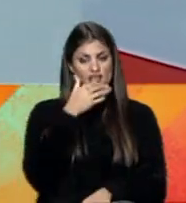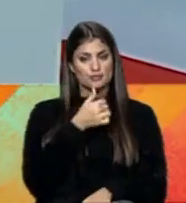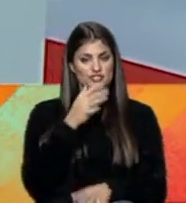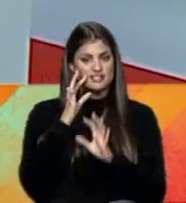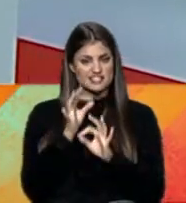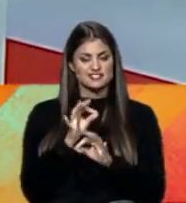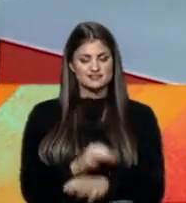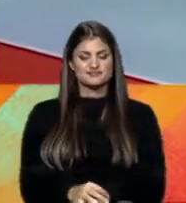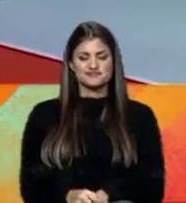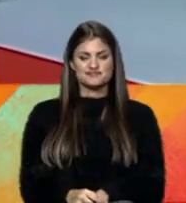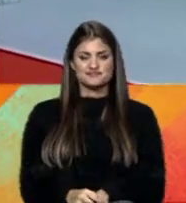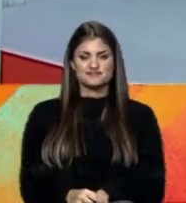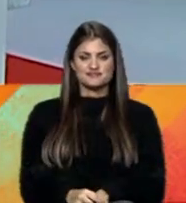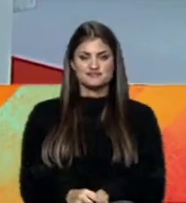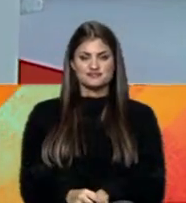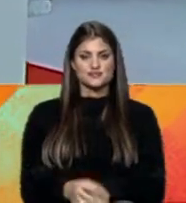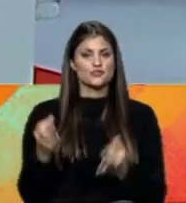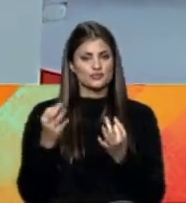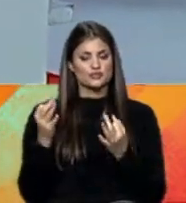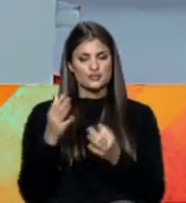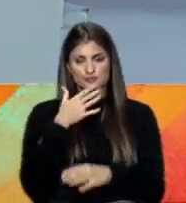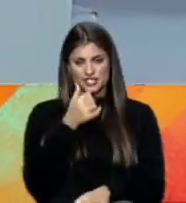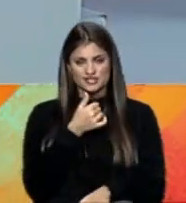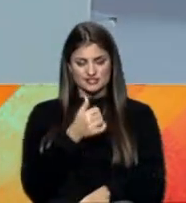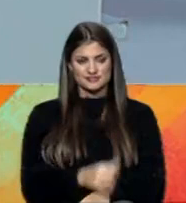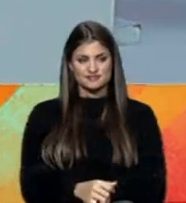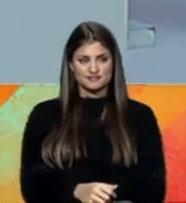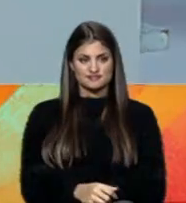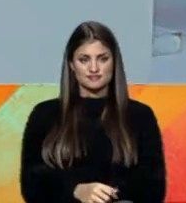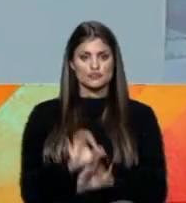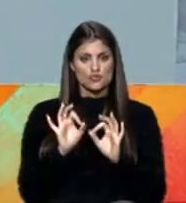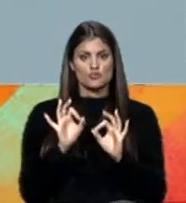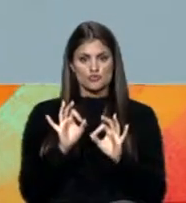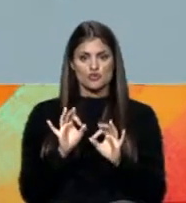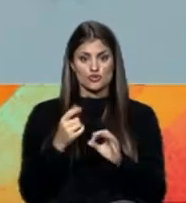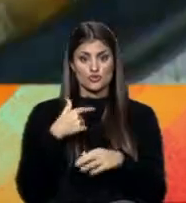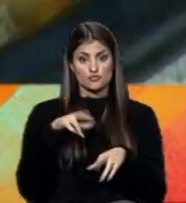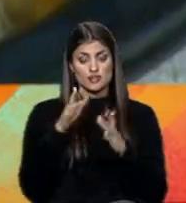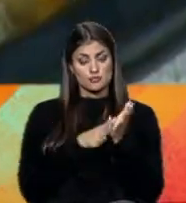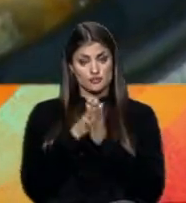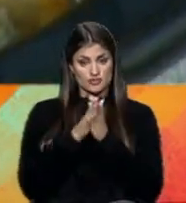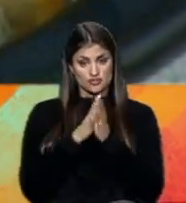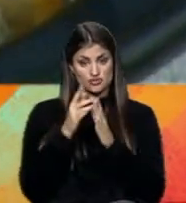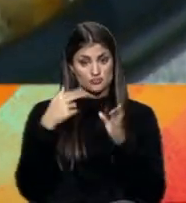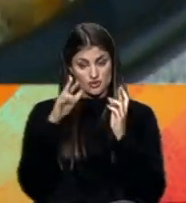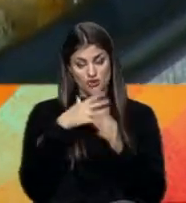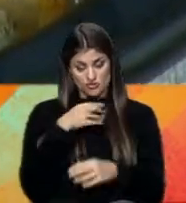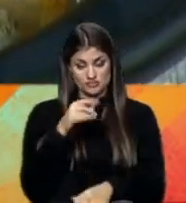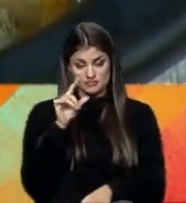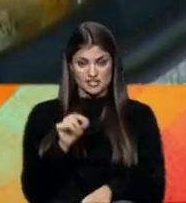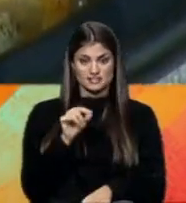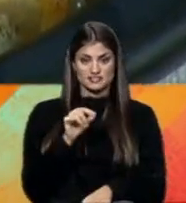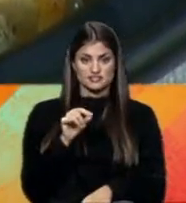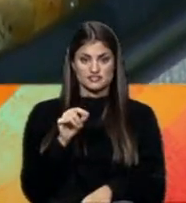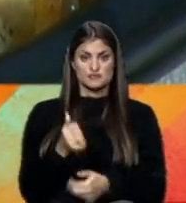não fica? Exatamente. Assim fica bem bonito. Bom, obrigado, chefe. E bom proveito. Assim o faremos. E